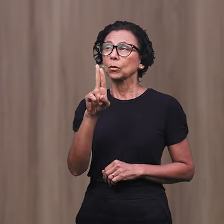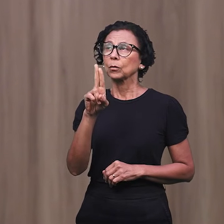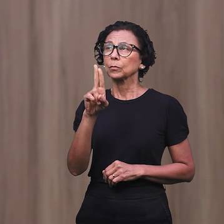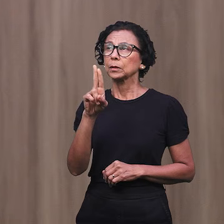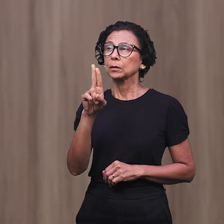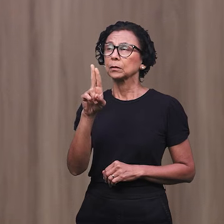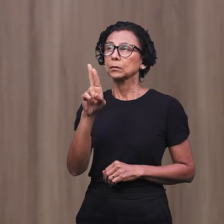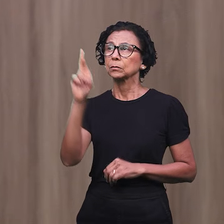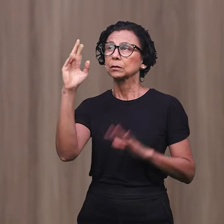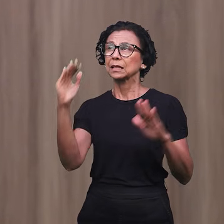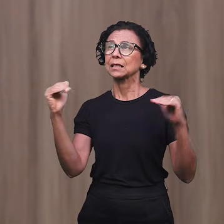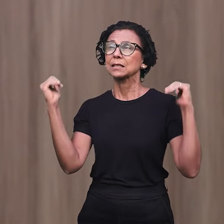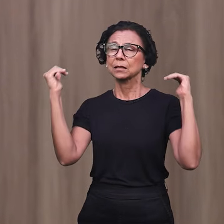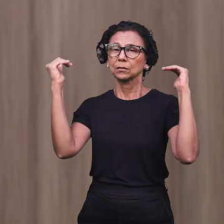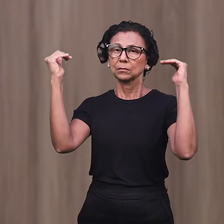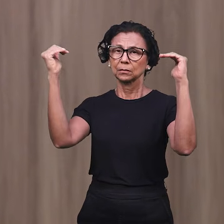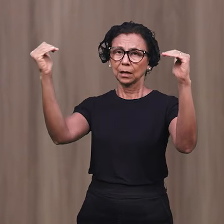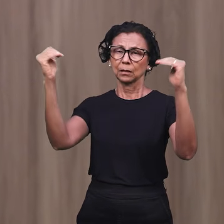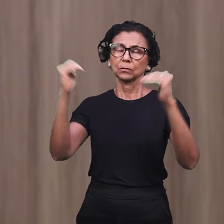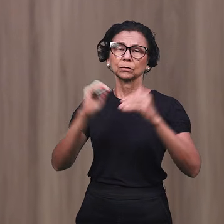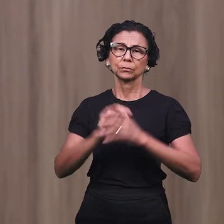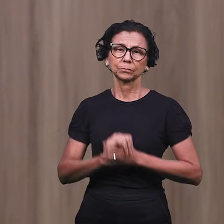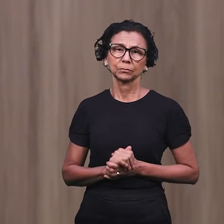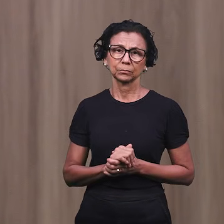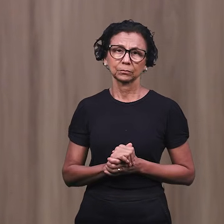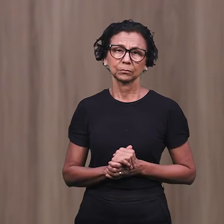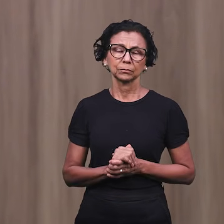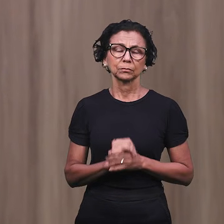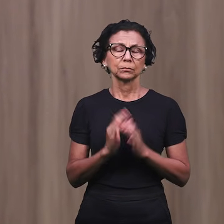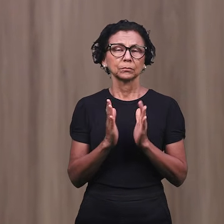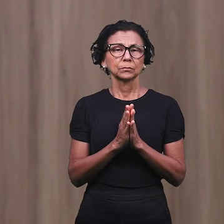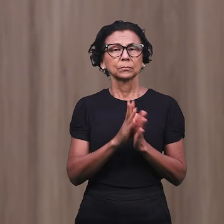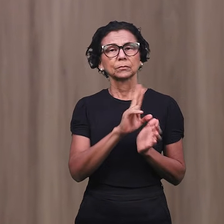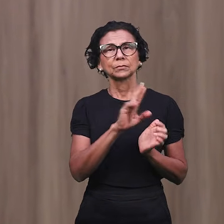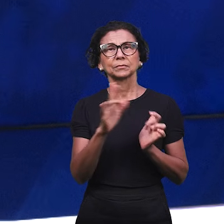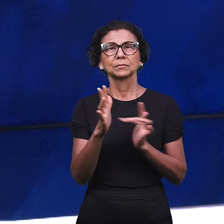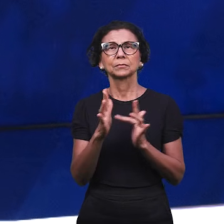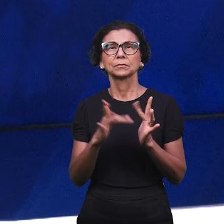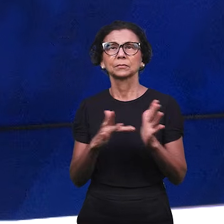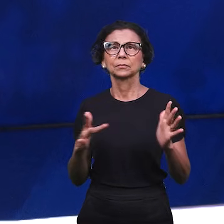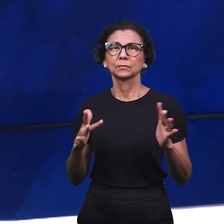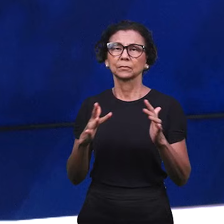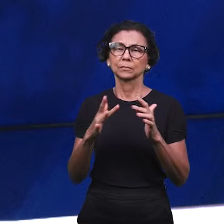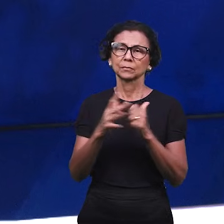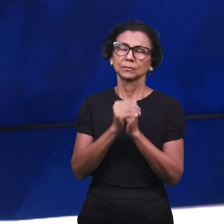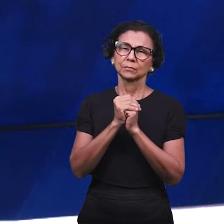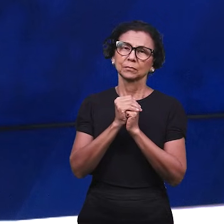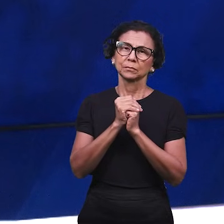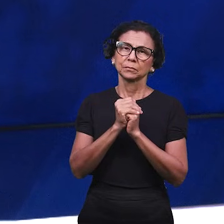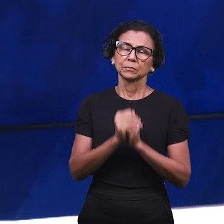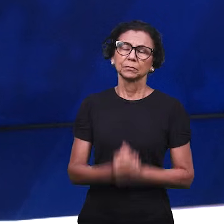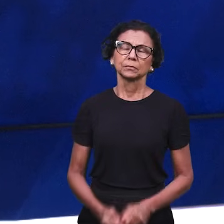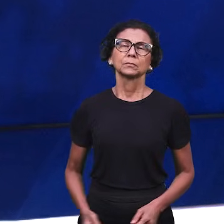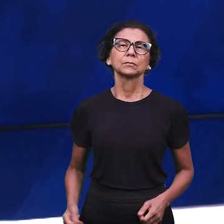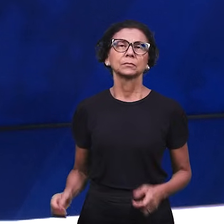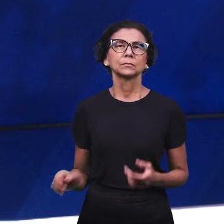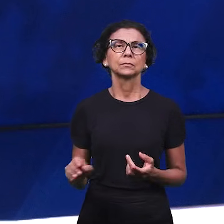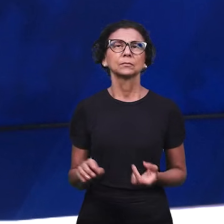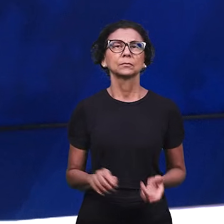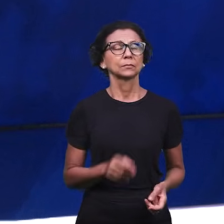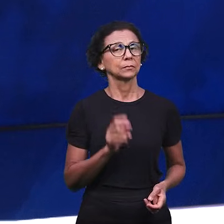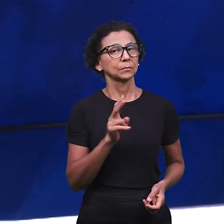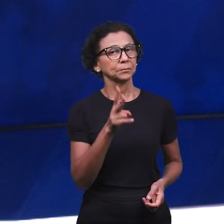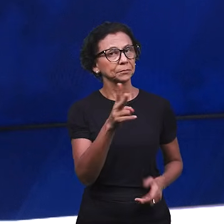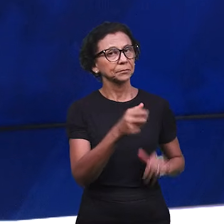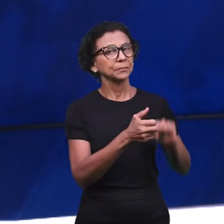glorificado na vida de cada família. Nós assim oramos em nome de Jesus. Amém. Amém. E agora vamos continuar louvando o